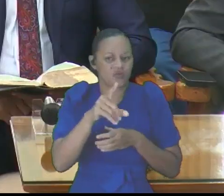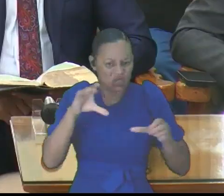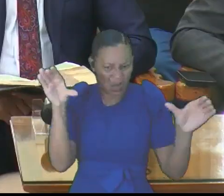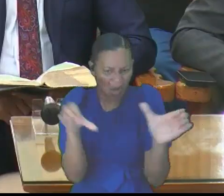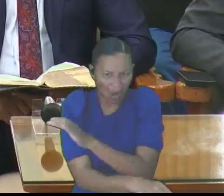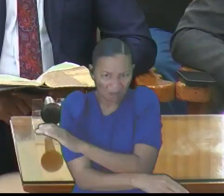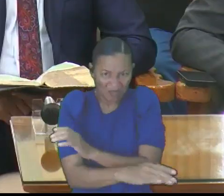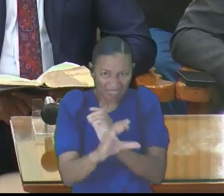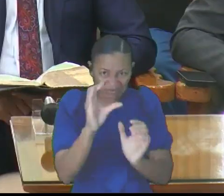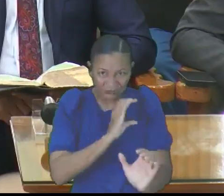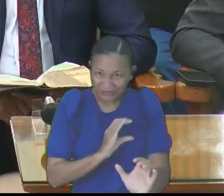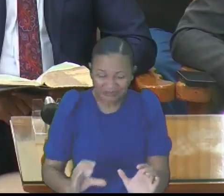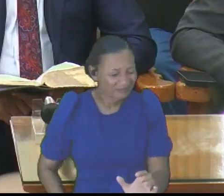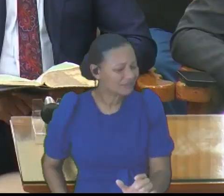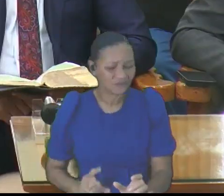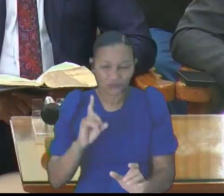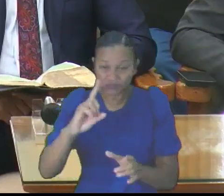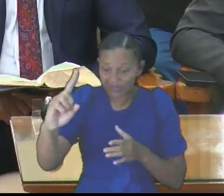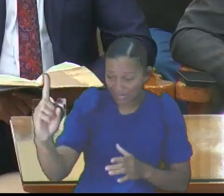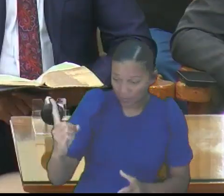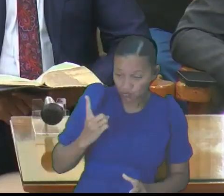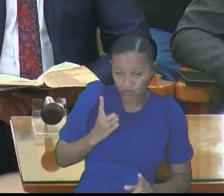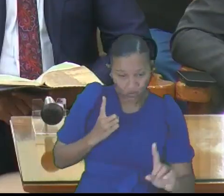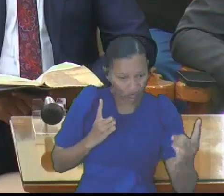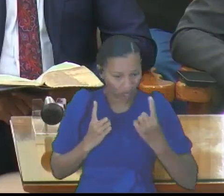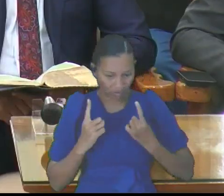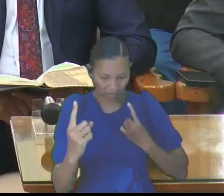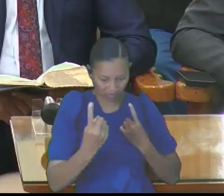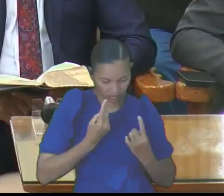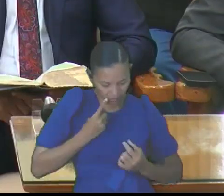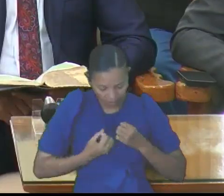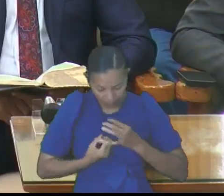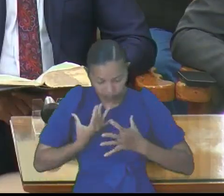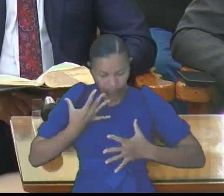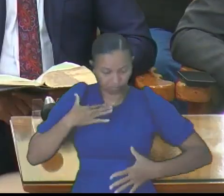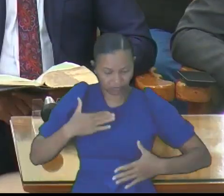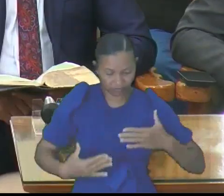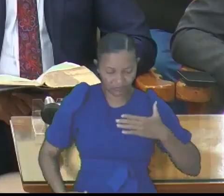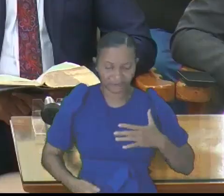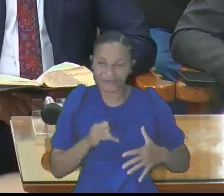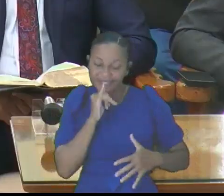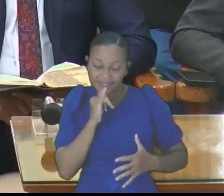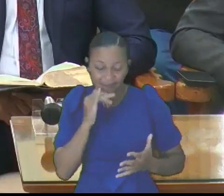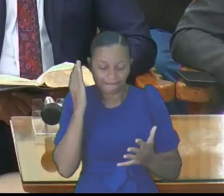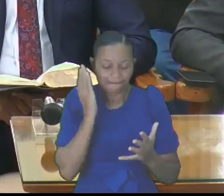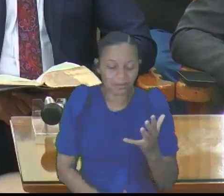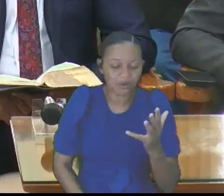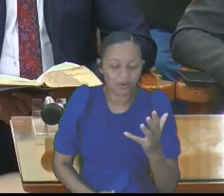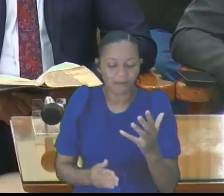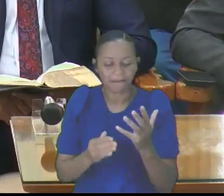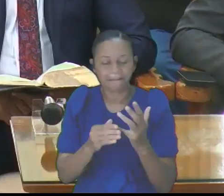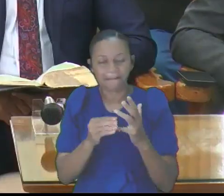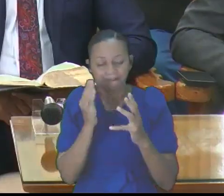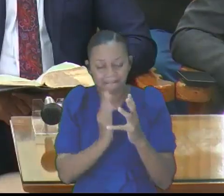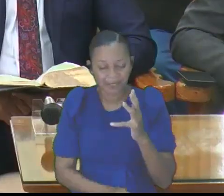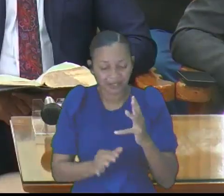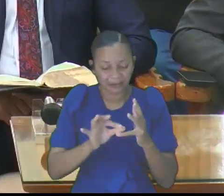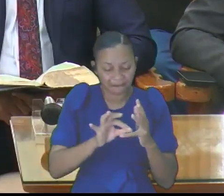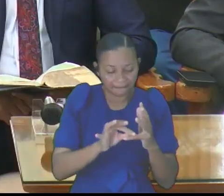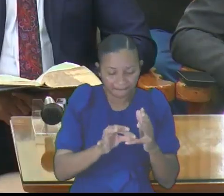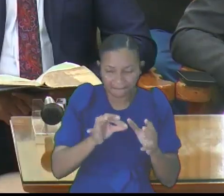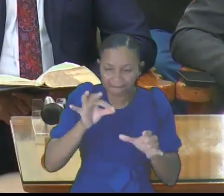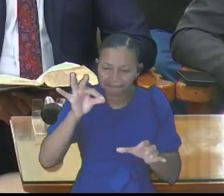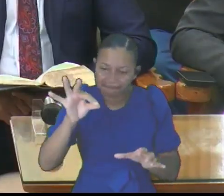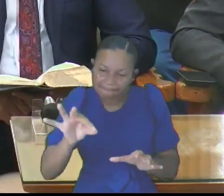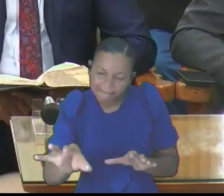de Cristo, você é um membro do corpo. E se você amputar um dedo e deixar dentro de uma caixa de cristal, o que é